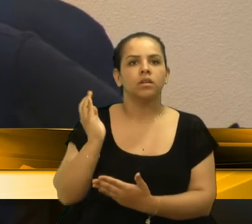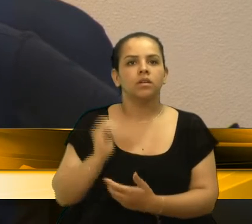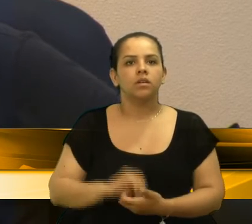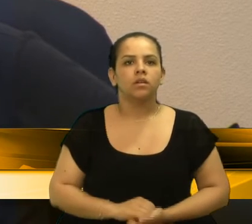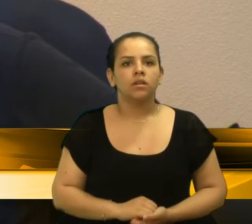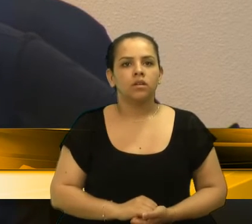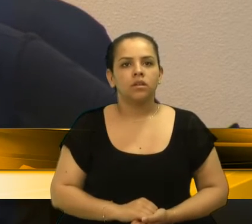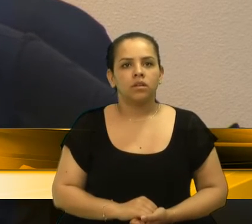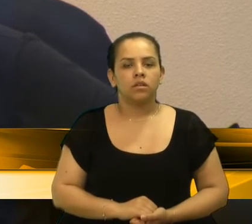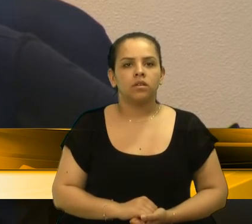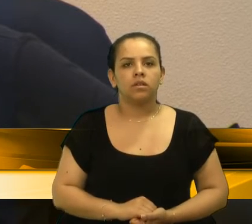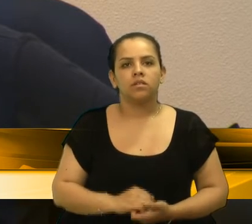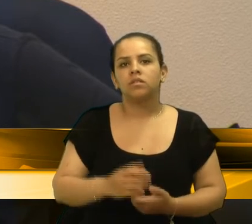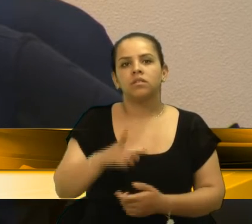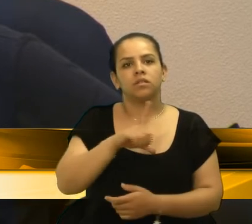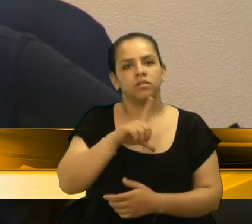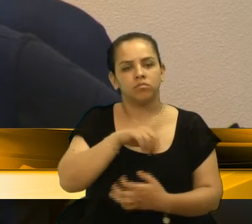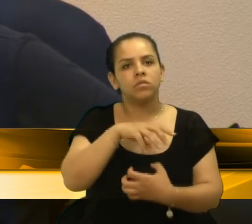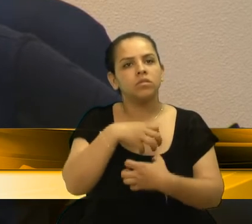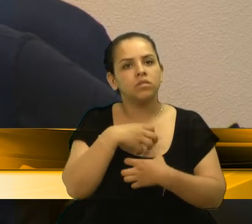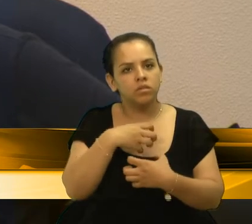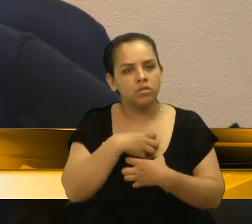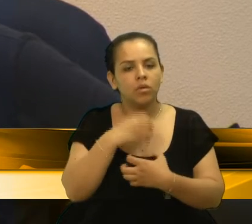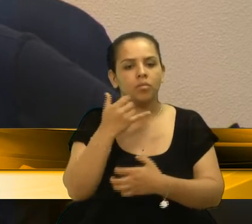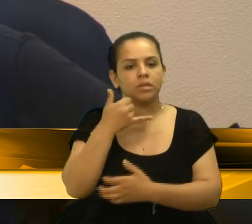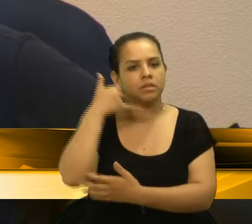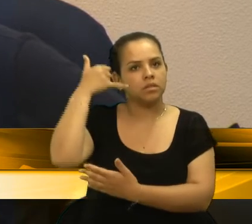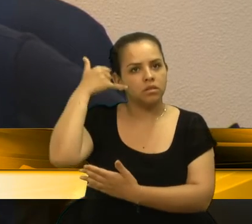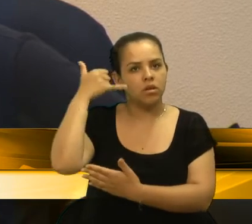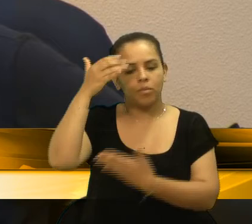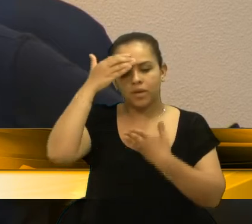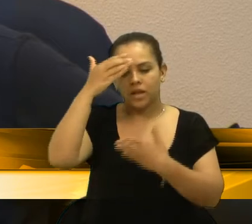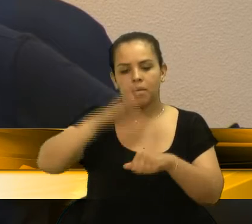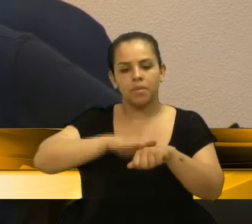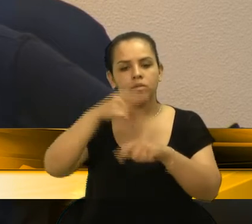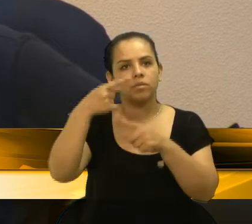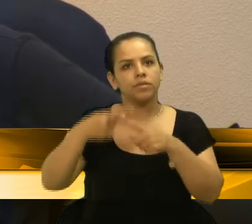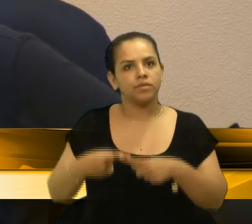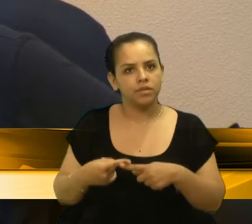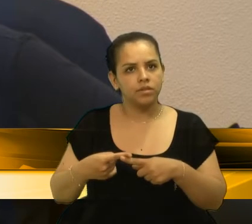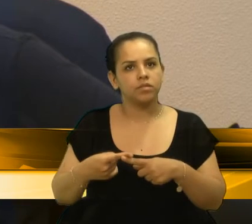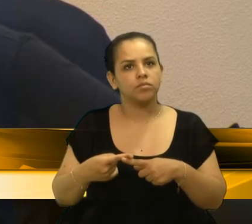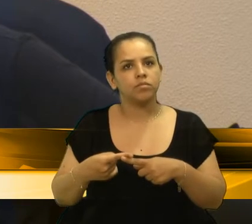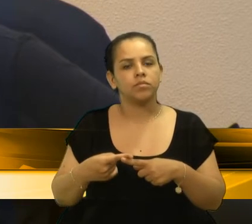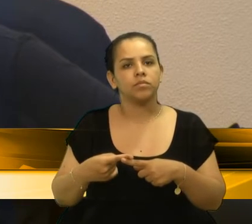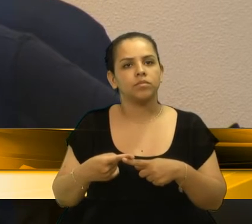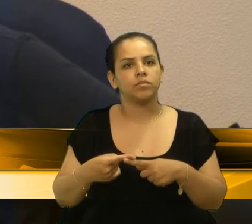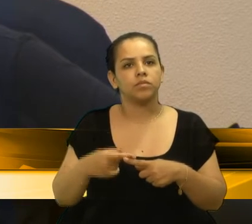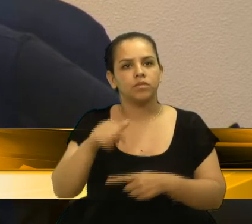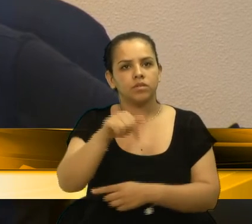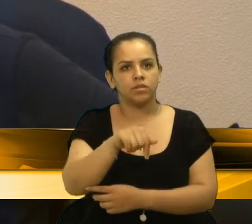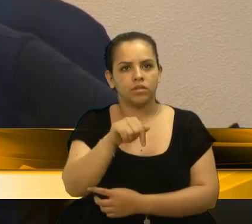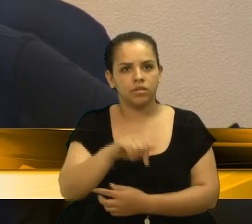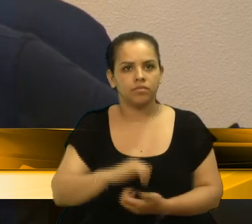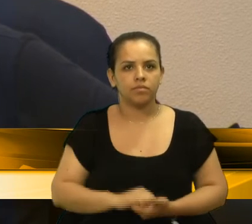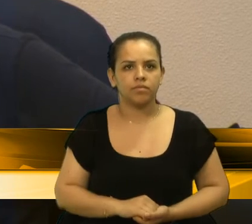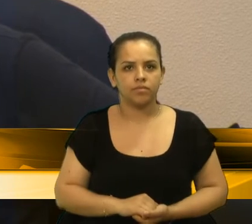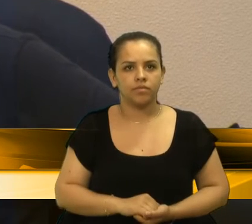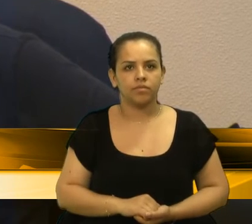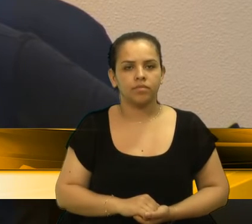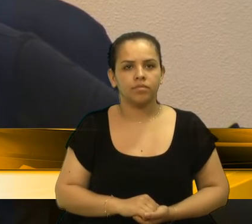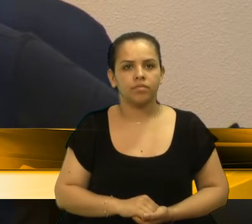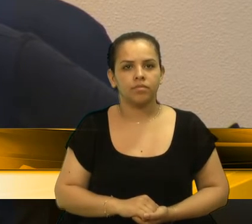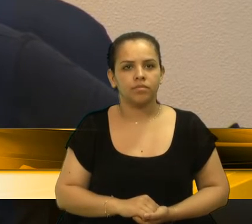não, vírgula, me sinto contemplada com as respostas do Frei Jaime. Agradeço mais uma vez a sua presença aqui, por mim está contemplada a testemunha. Vereadora